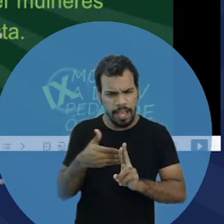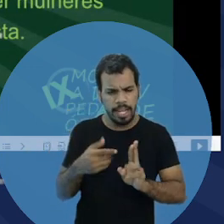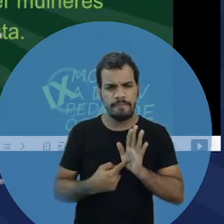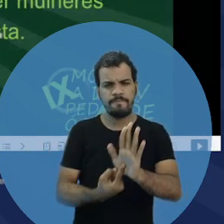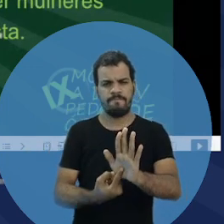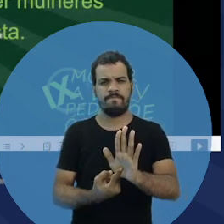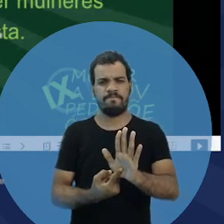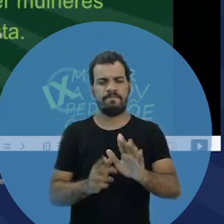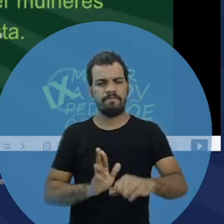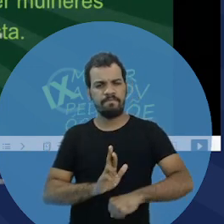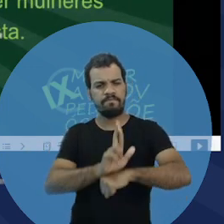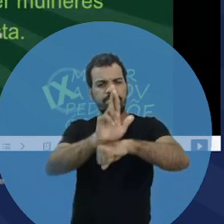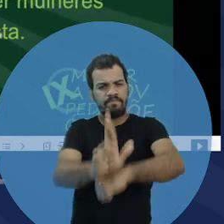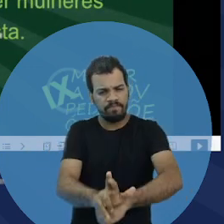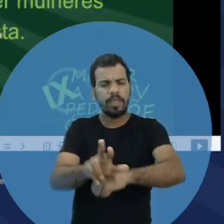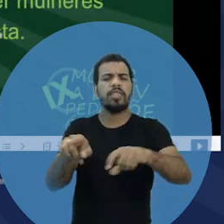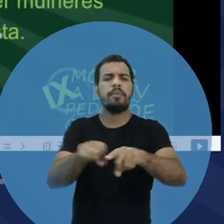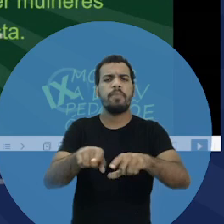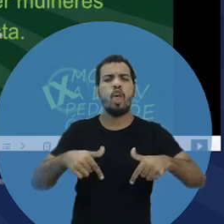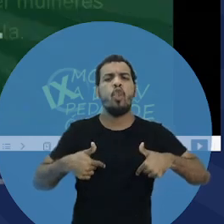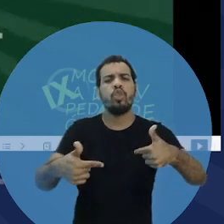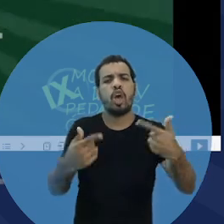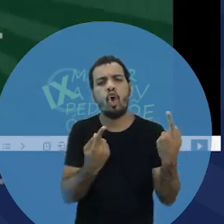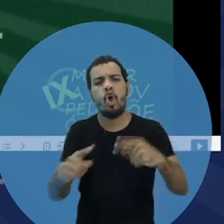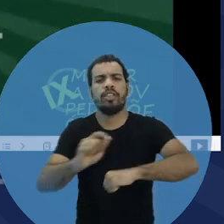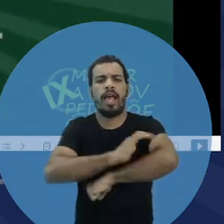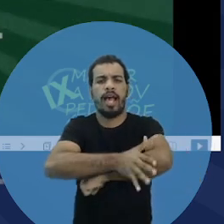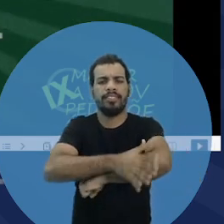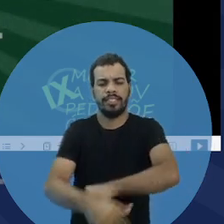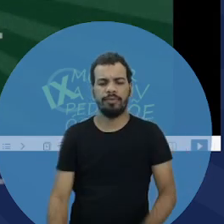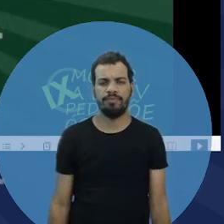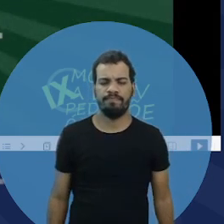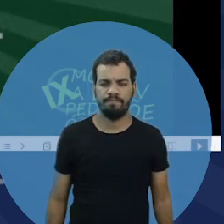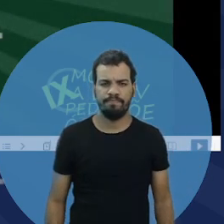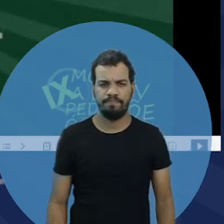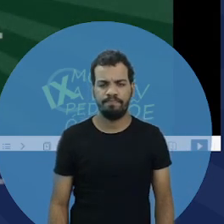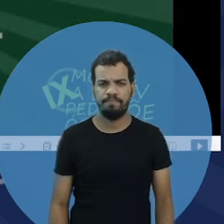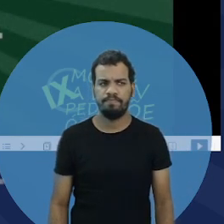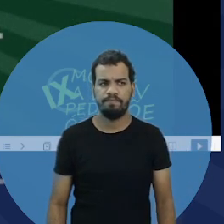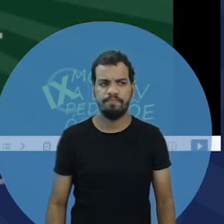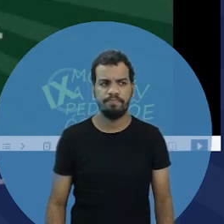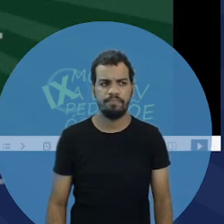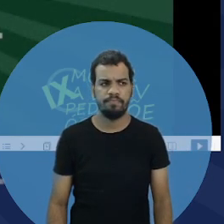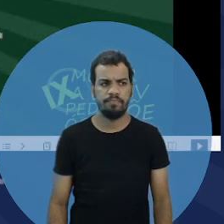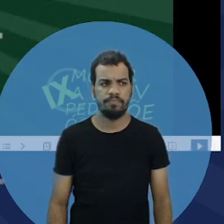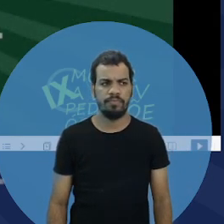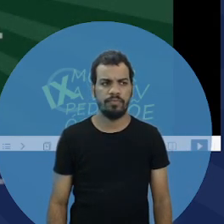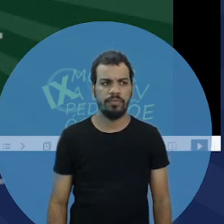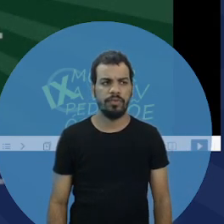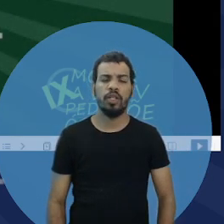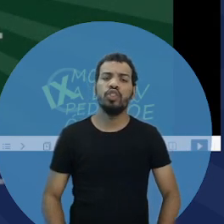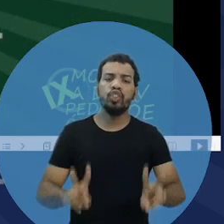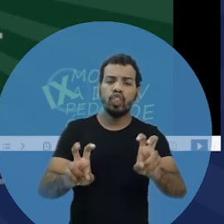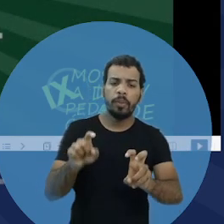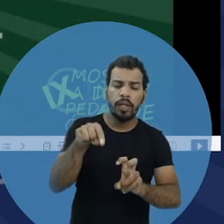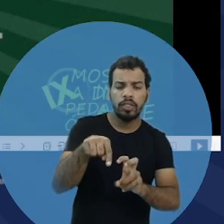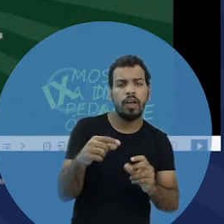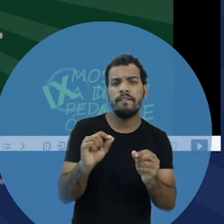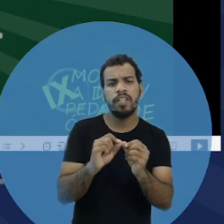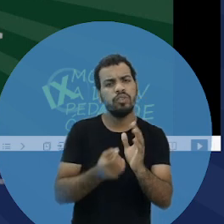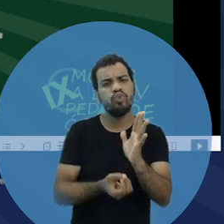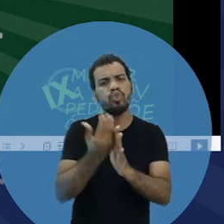luta antirracista. Pode passar. Em relação a isso, então, como foi que a gente fez essa construção?